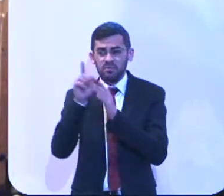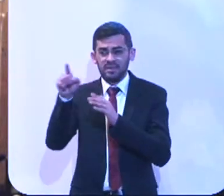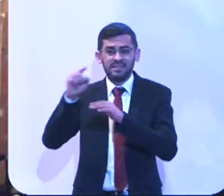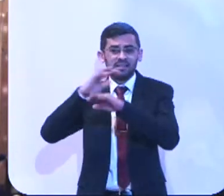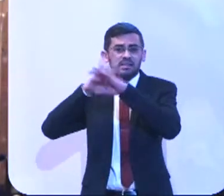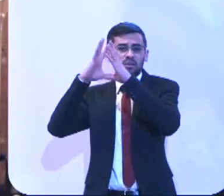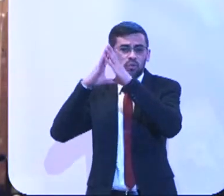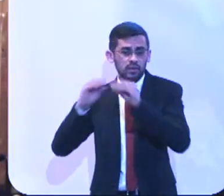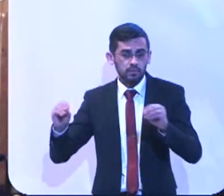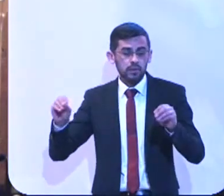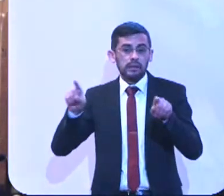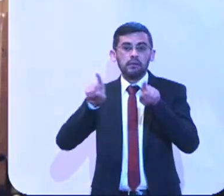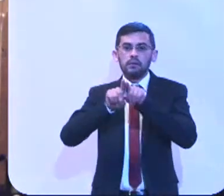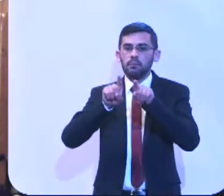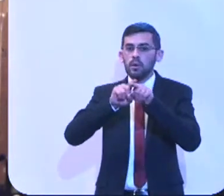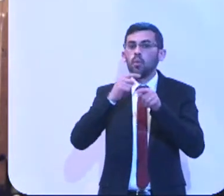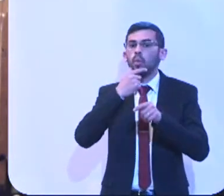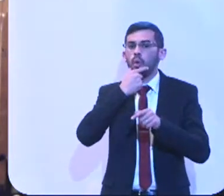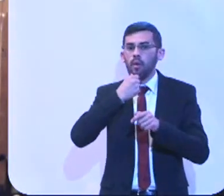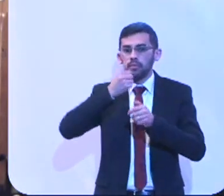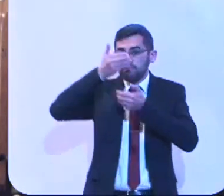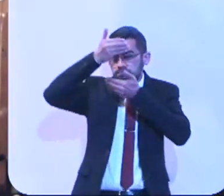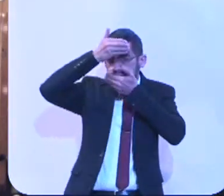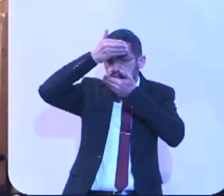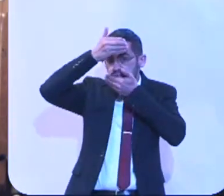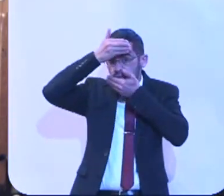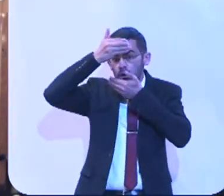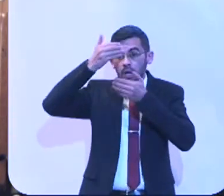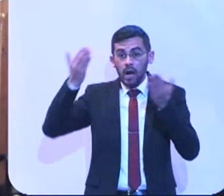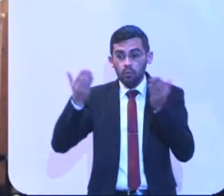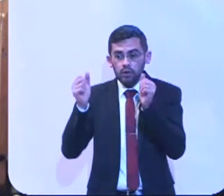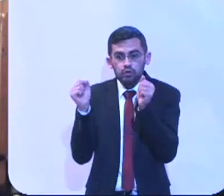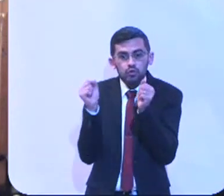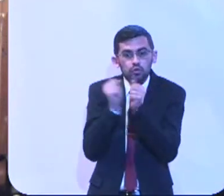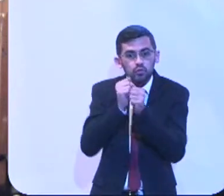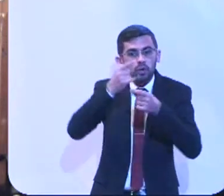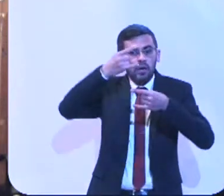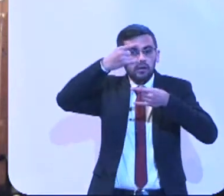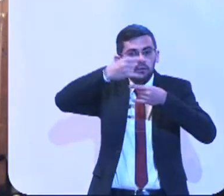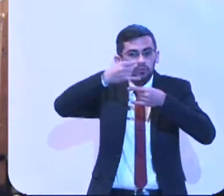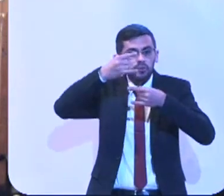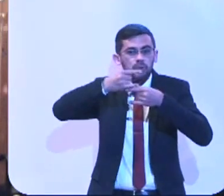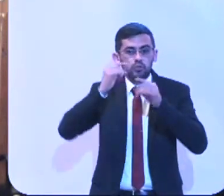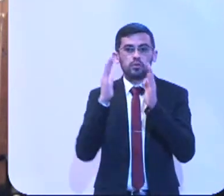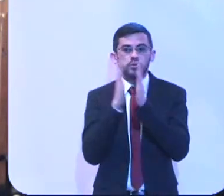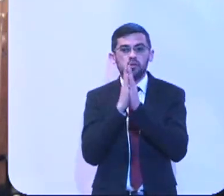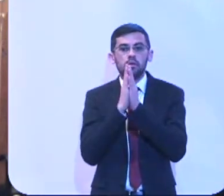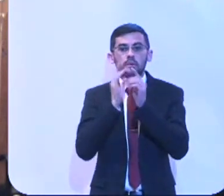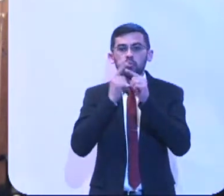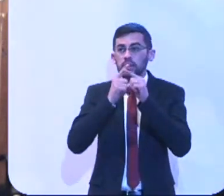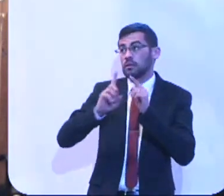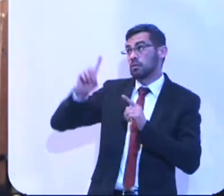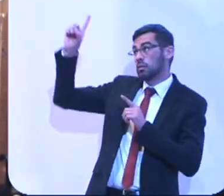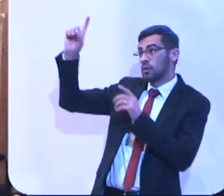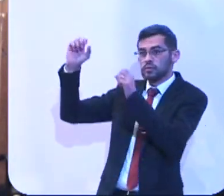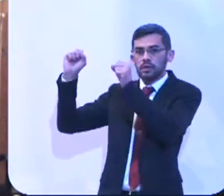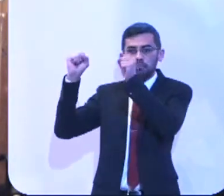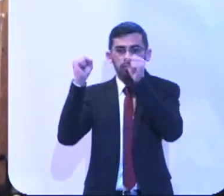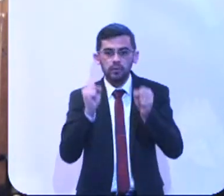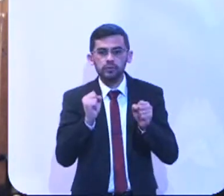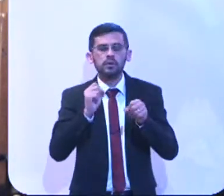marido, que é muçulmano, agora acompanha as lives junto com a gente de oração, porque o nosso Deus é poderoso. E quando ele nos